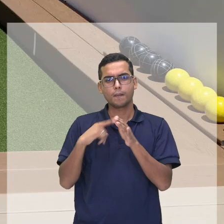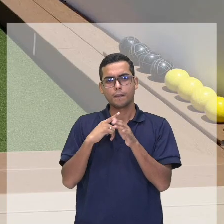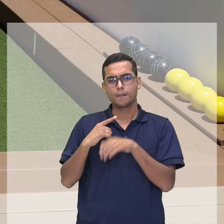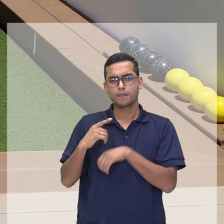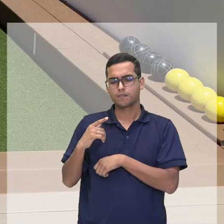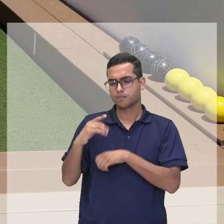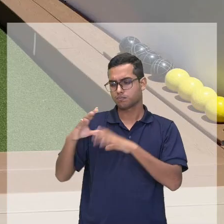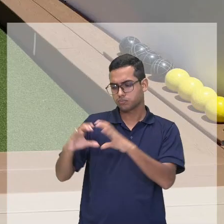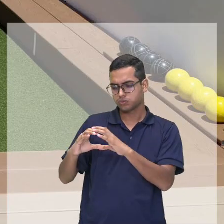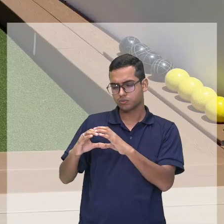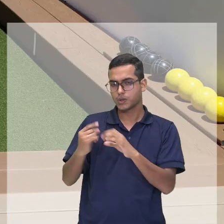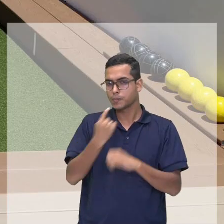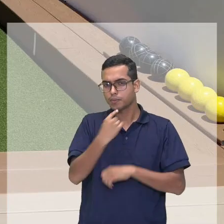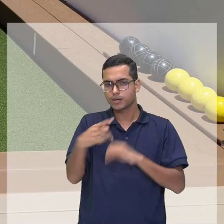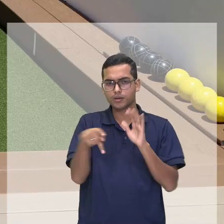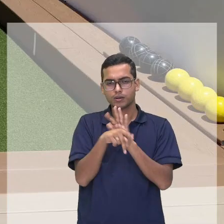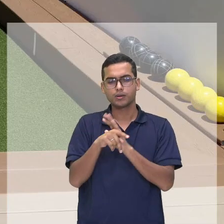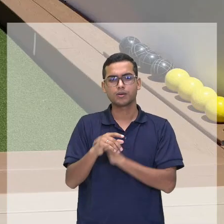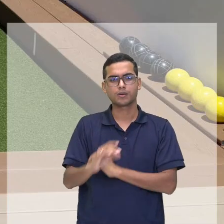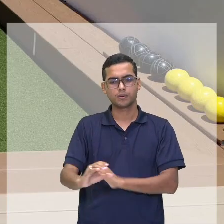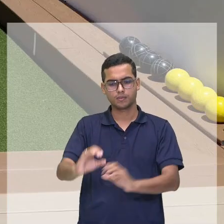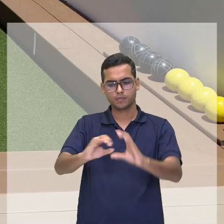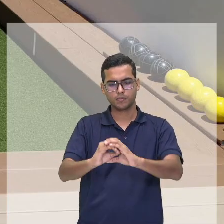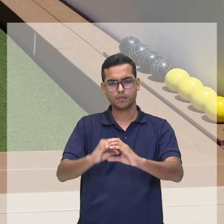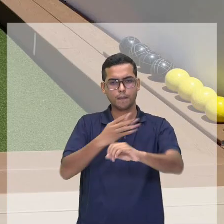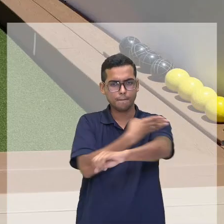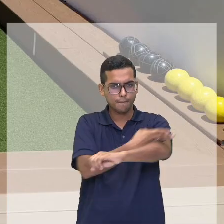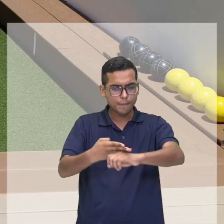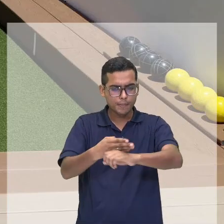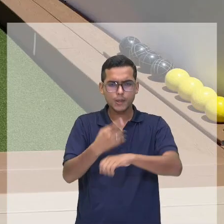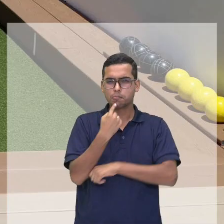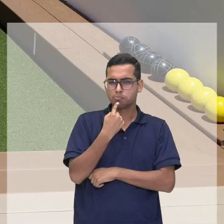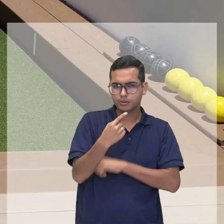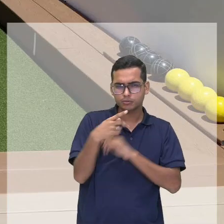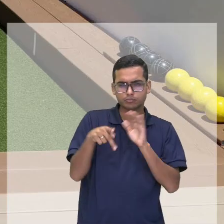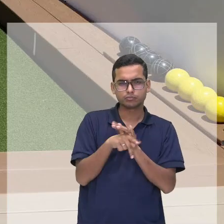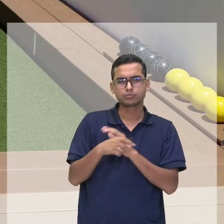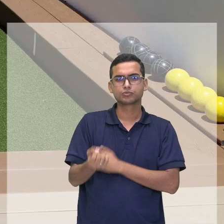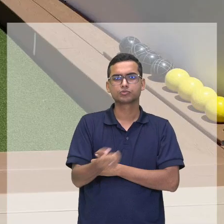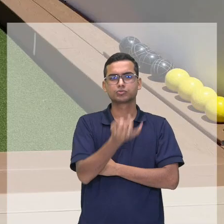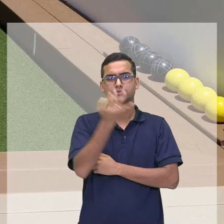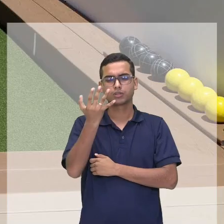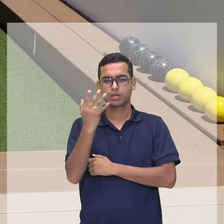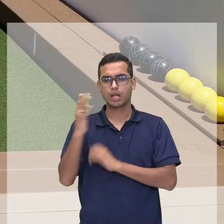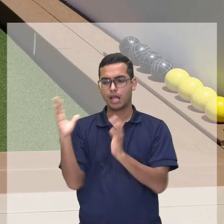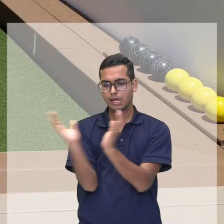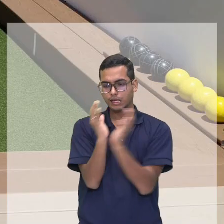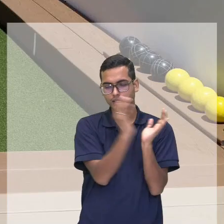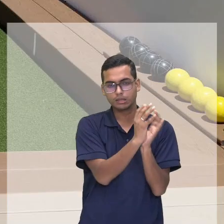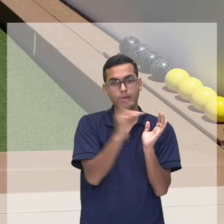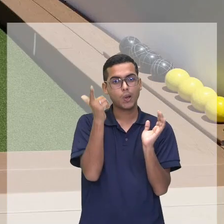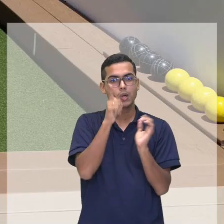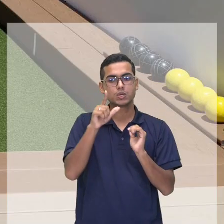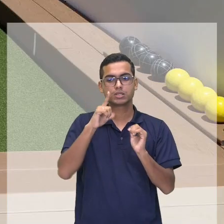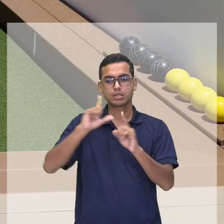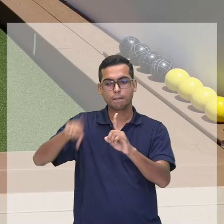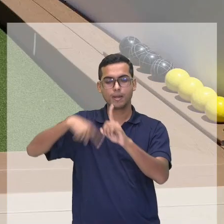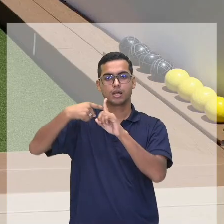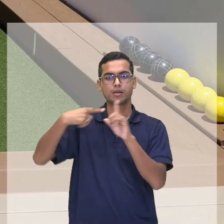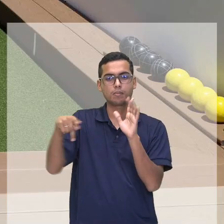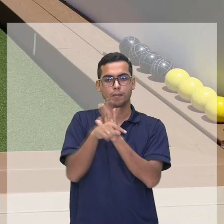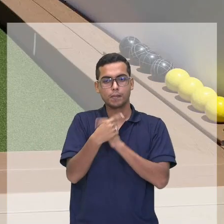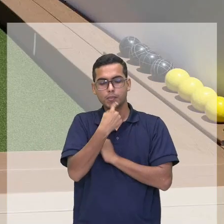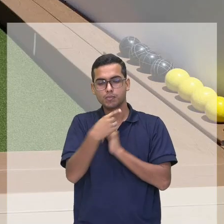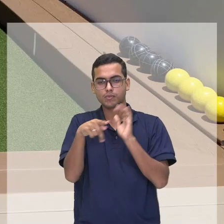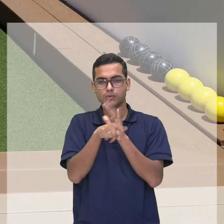da bola branca. Quem tiver mais bolas próximas da bola branca é o vencedor da rodada. Tá bom? Então, aqui nós